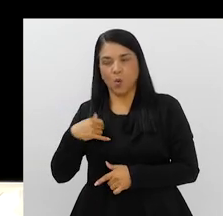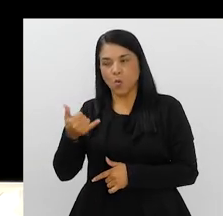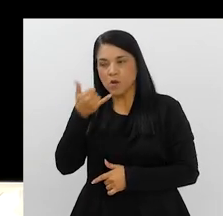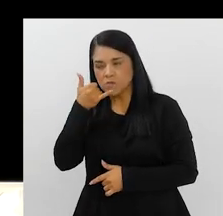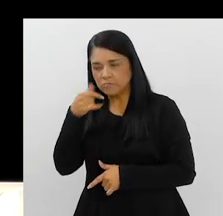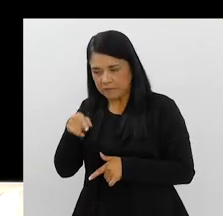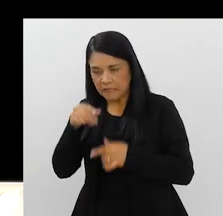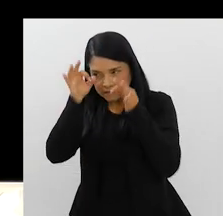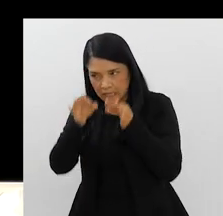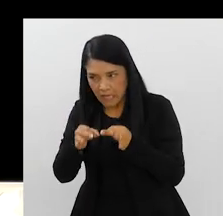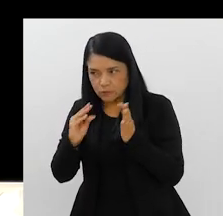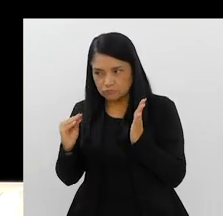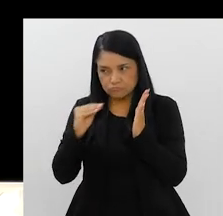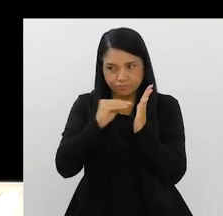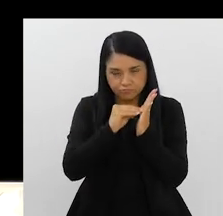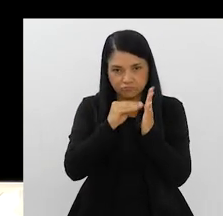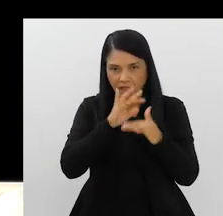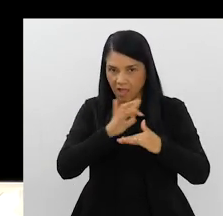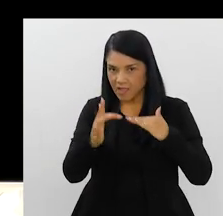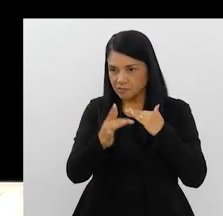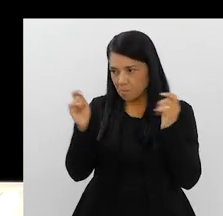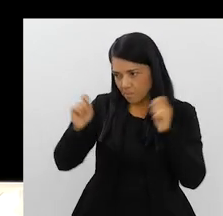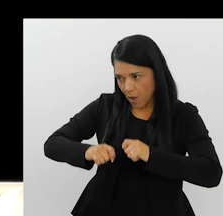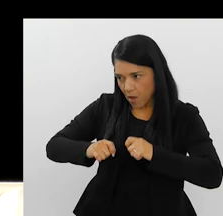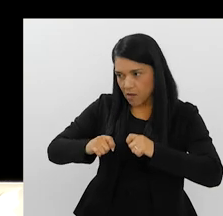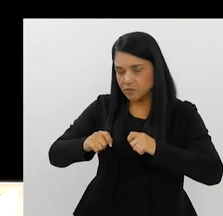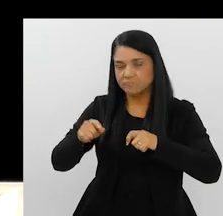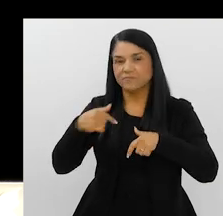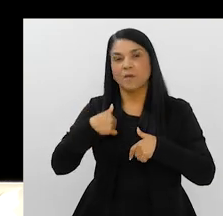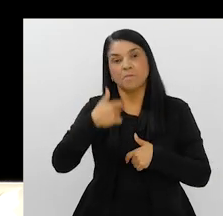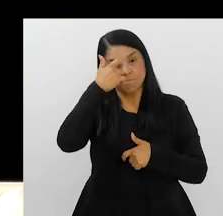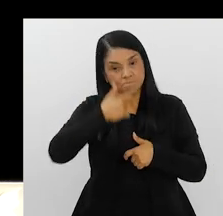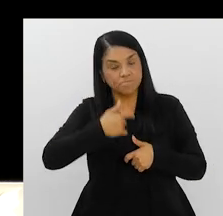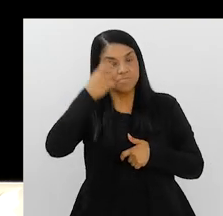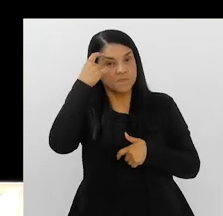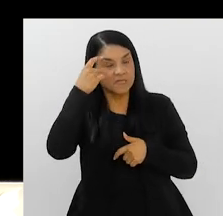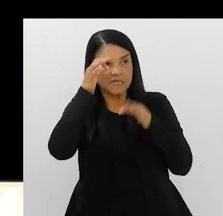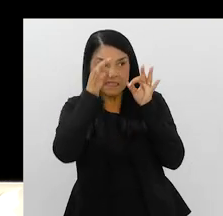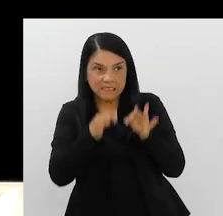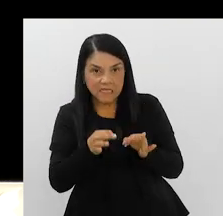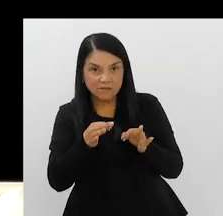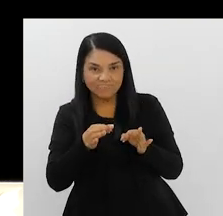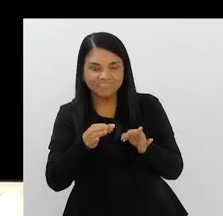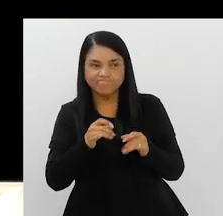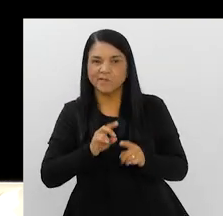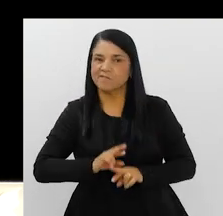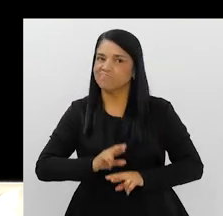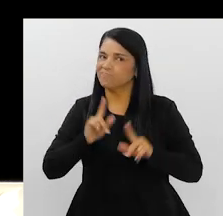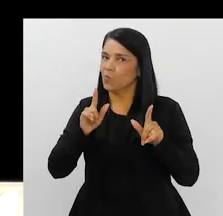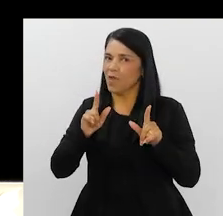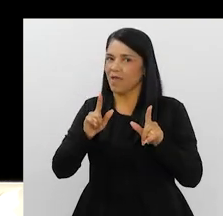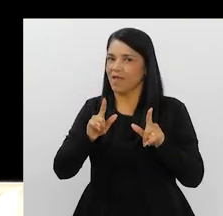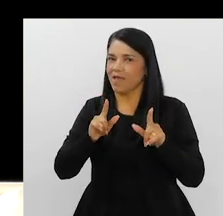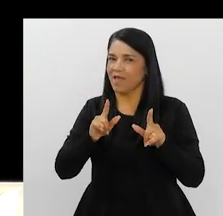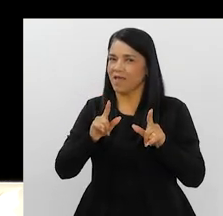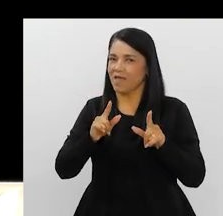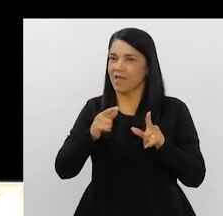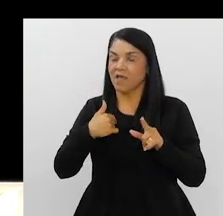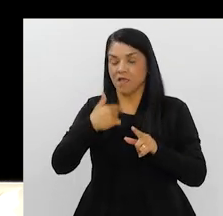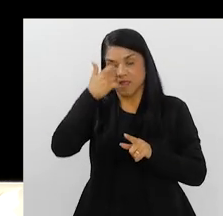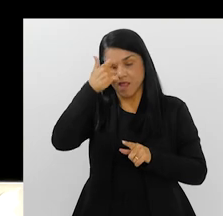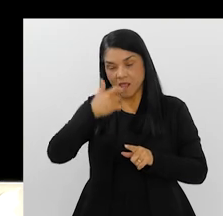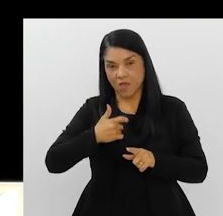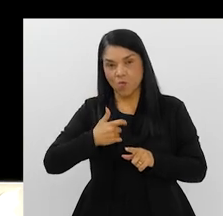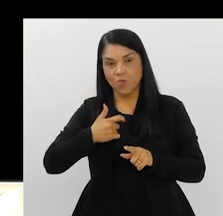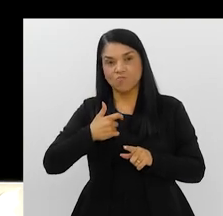Gustavo, você acha que isso é politicamente correto? É. Né? Às vezes a gente acha que é politicamente correto e não é, porque a gente está um pouco